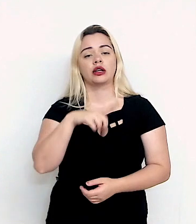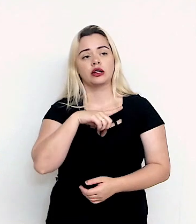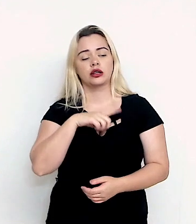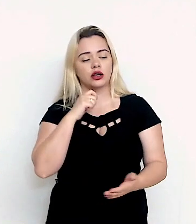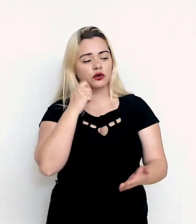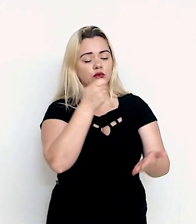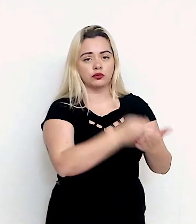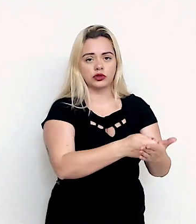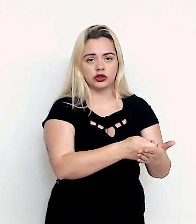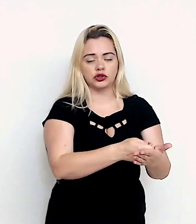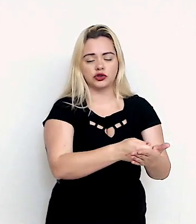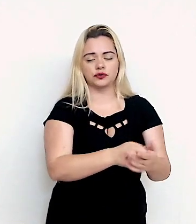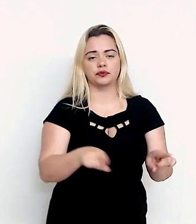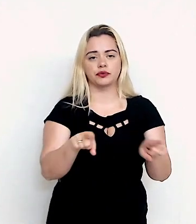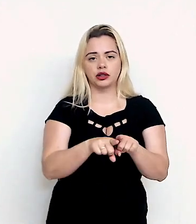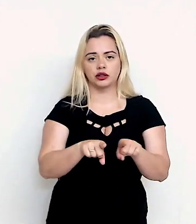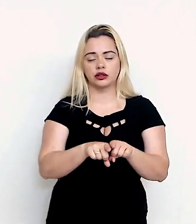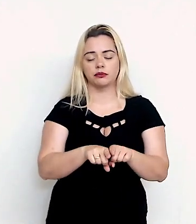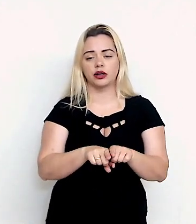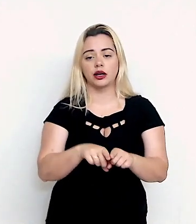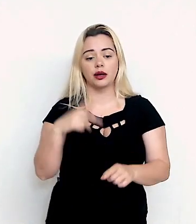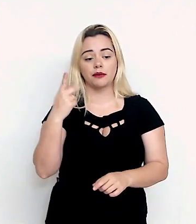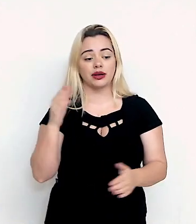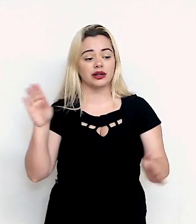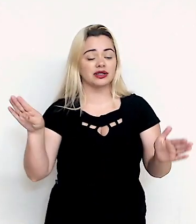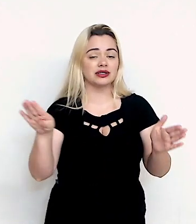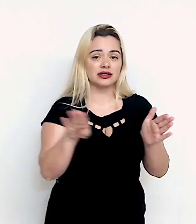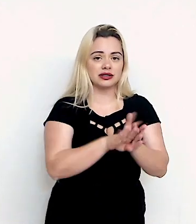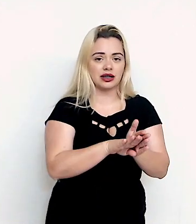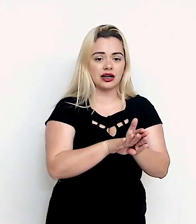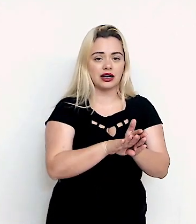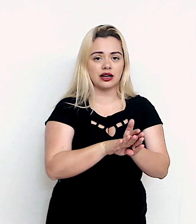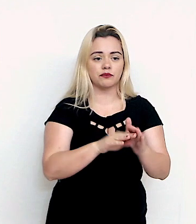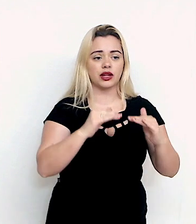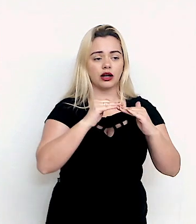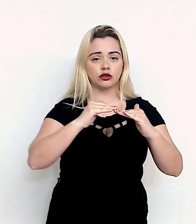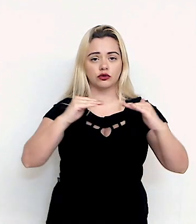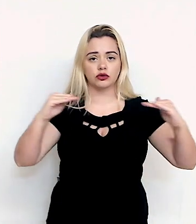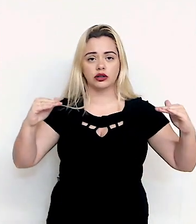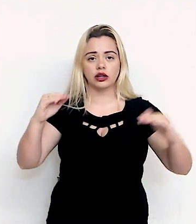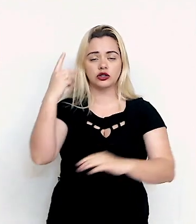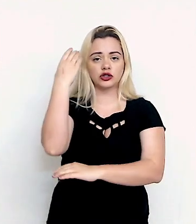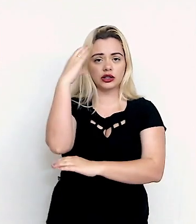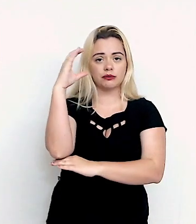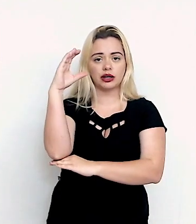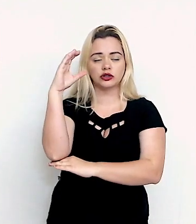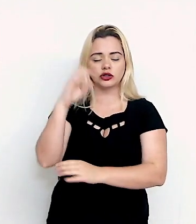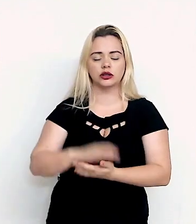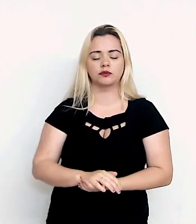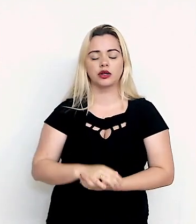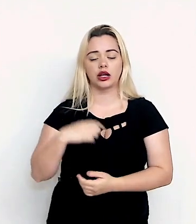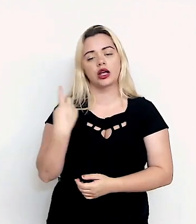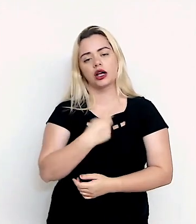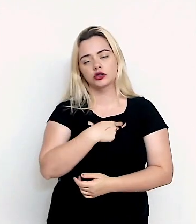adotamos recentemente um objetivo de longo prazo para alcançar neutralizar decl o juiz 60 Essas são as nossas